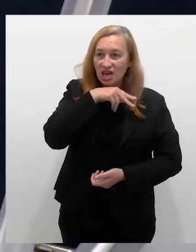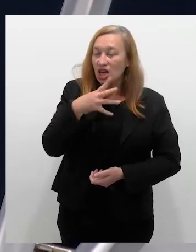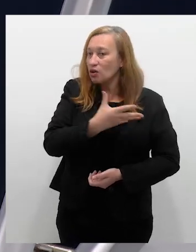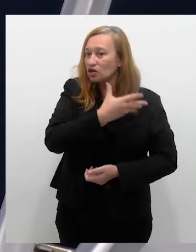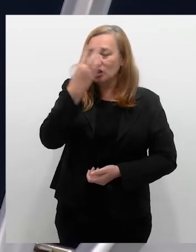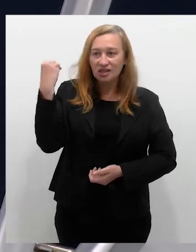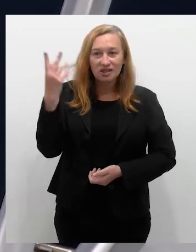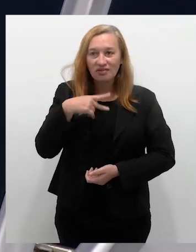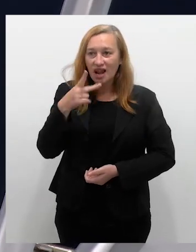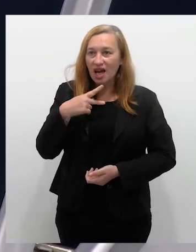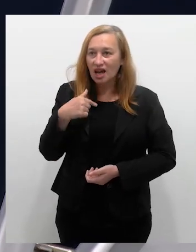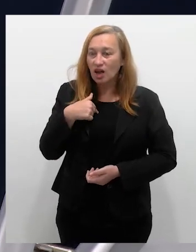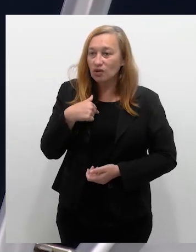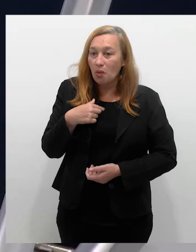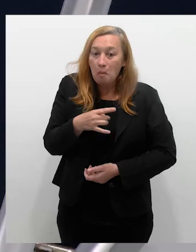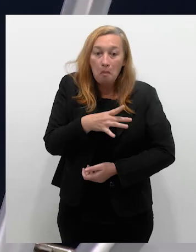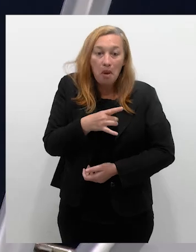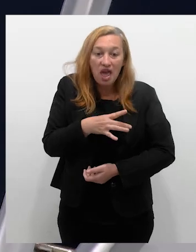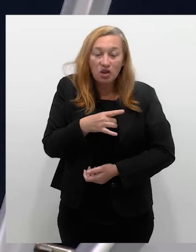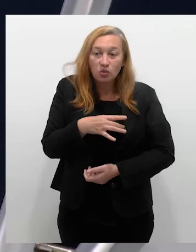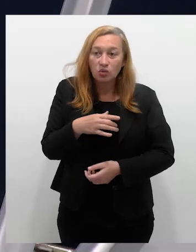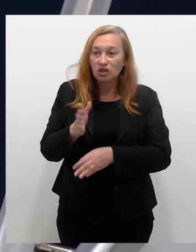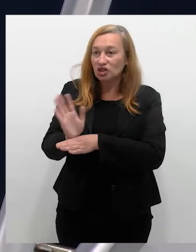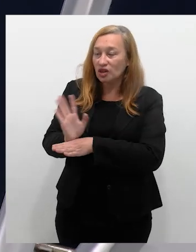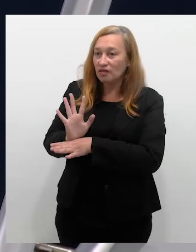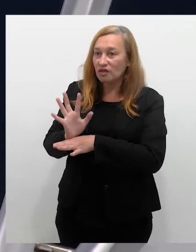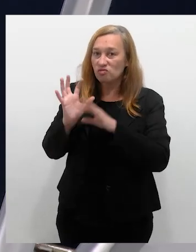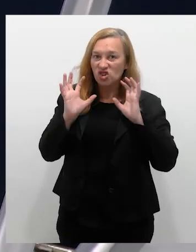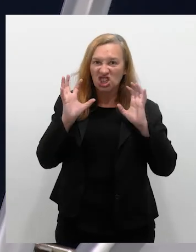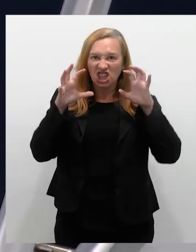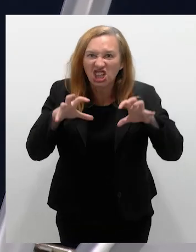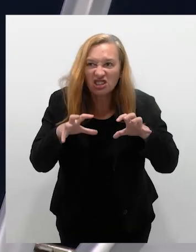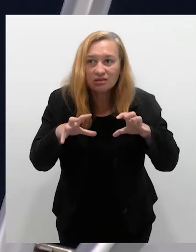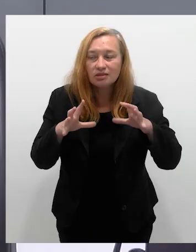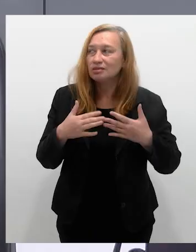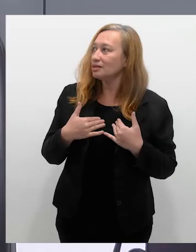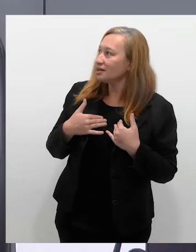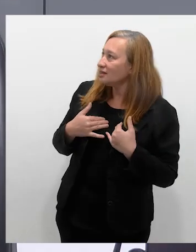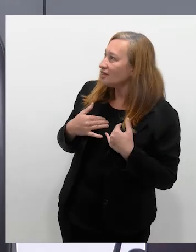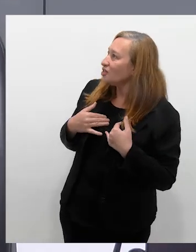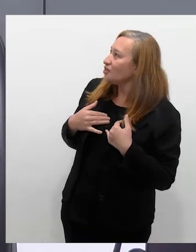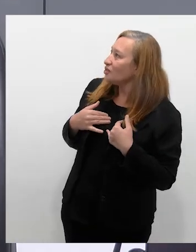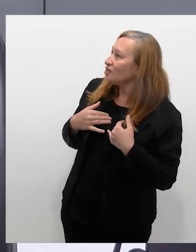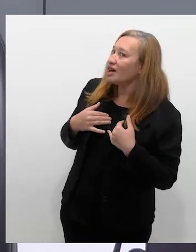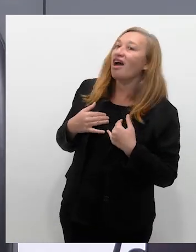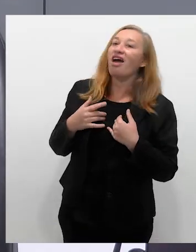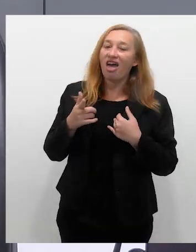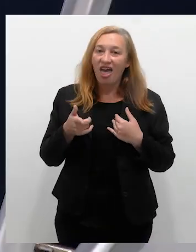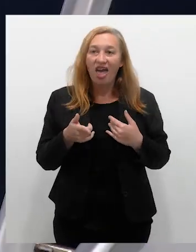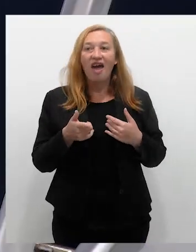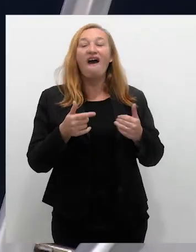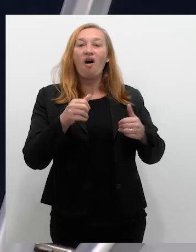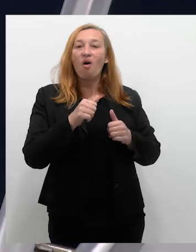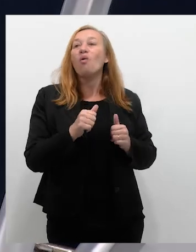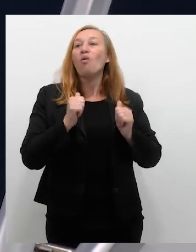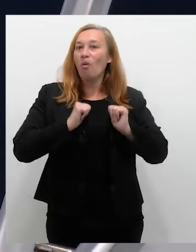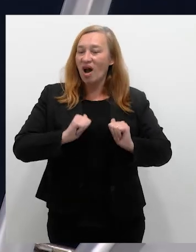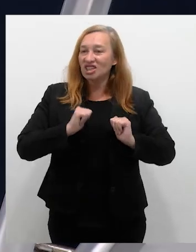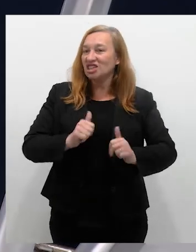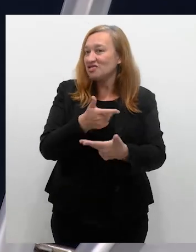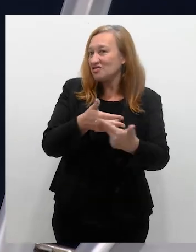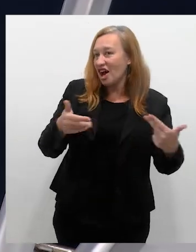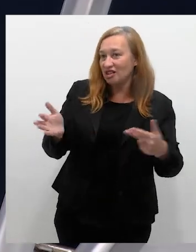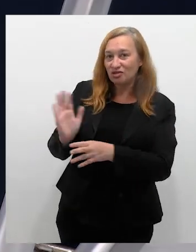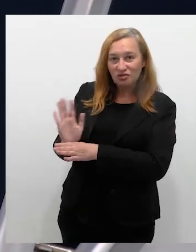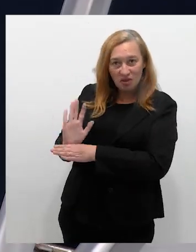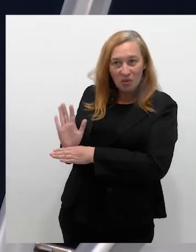comentar que eu morro de medo de filme de terror. Ué? É uma atriz que faz filme, faz um monte